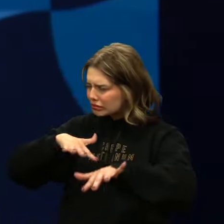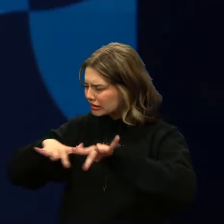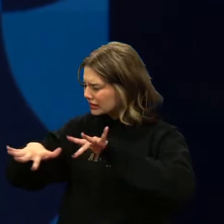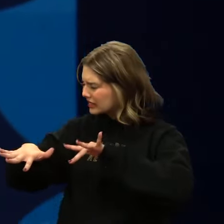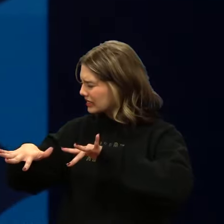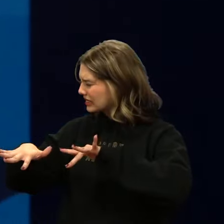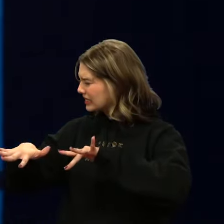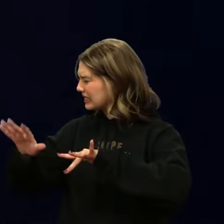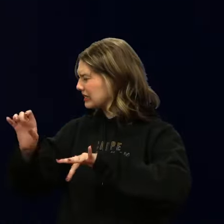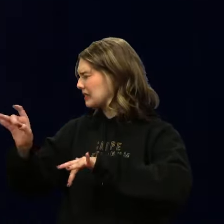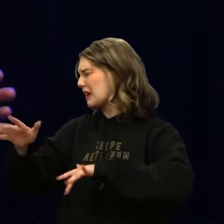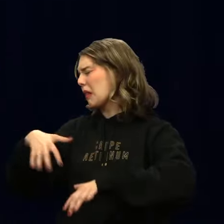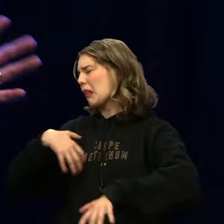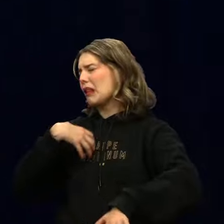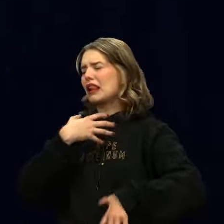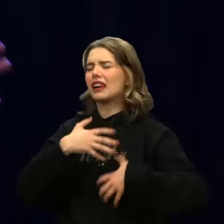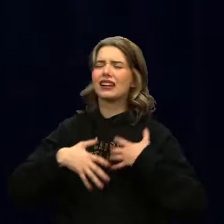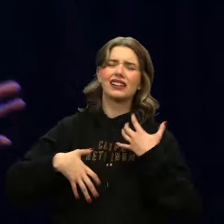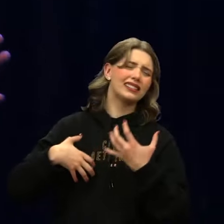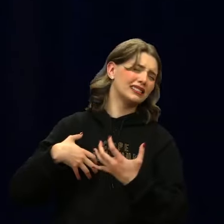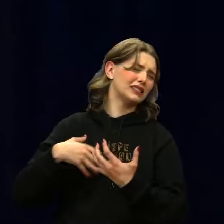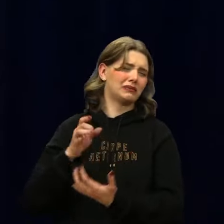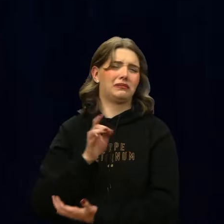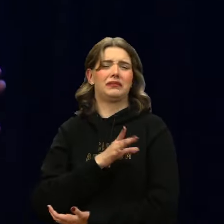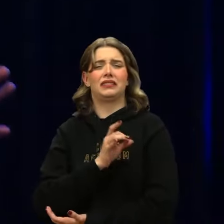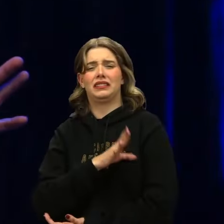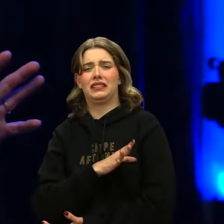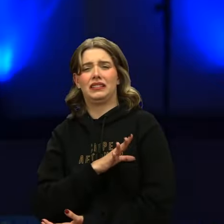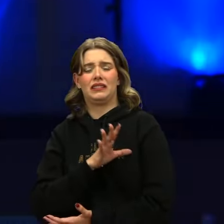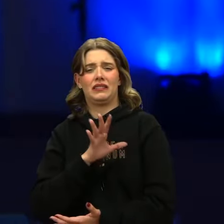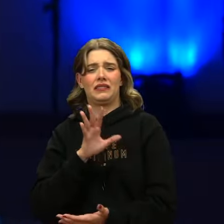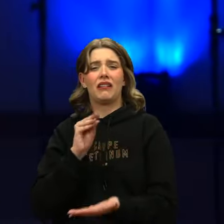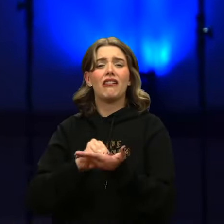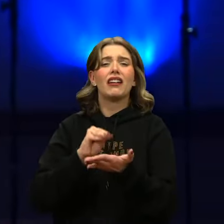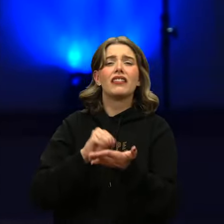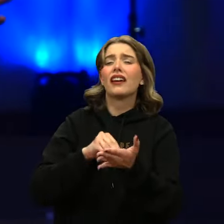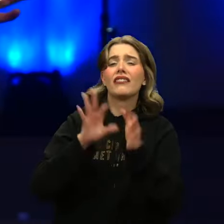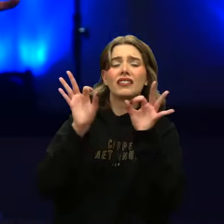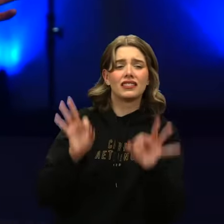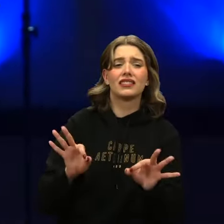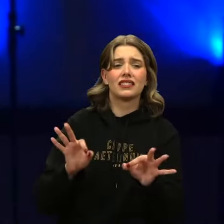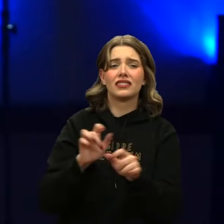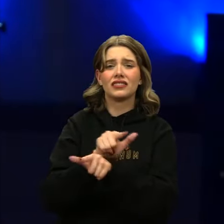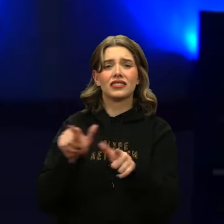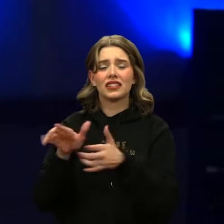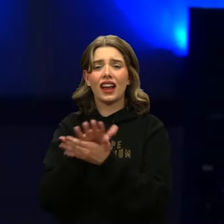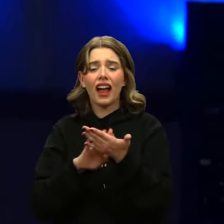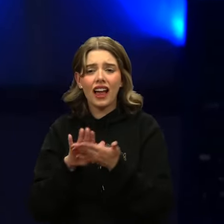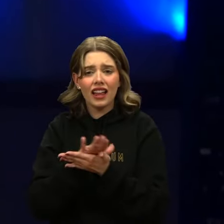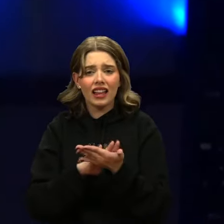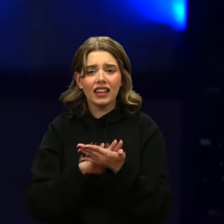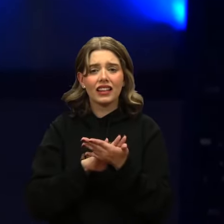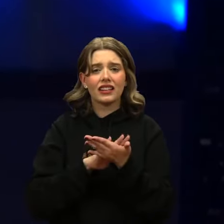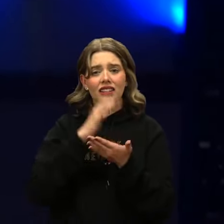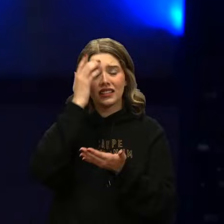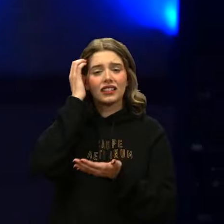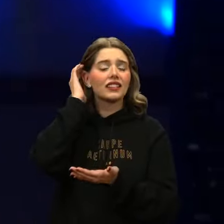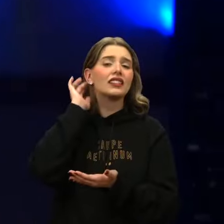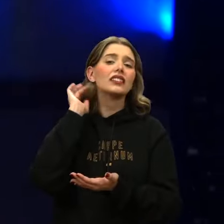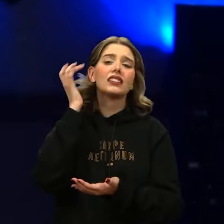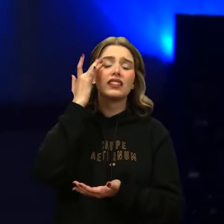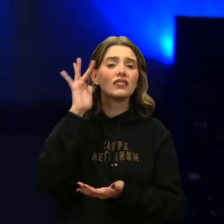tanta instabilidade, que passava por tanta incerteza, que não tinham certeza de nada, que eles não sabiam o que